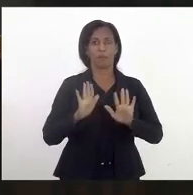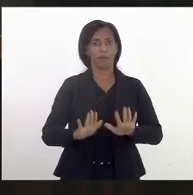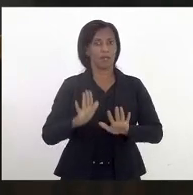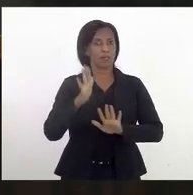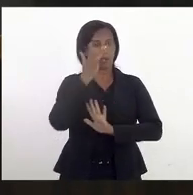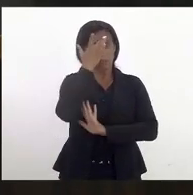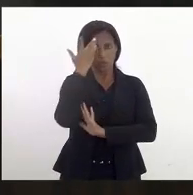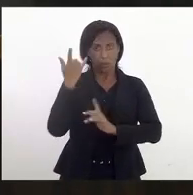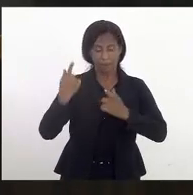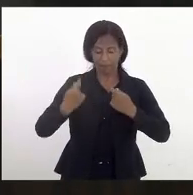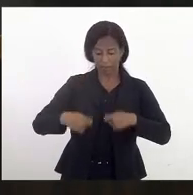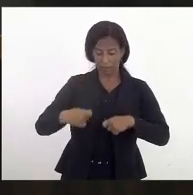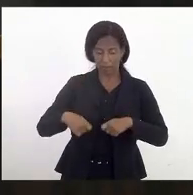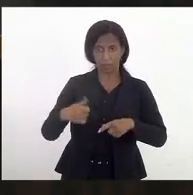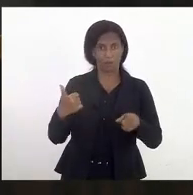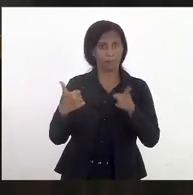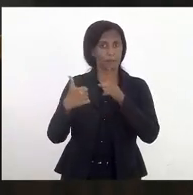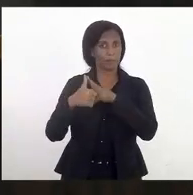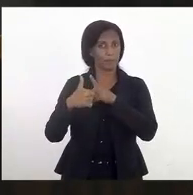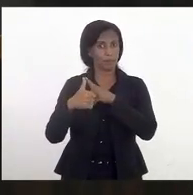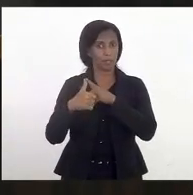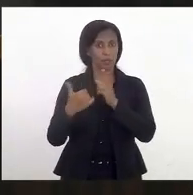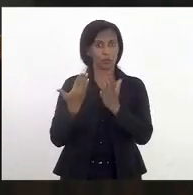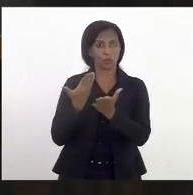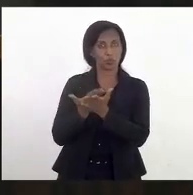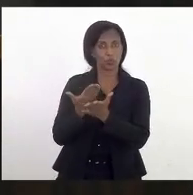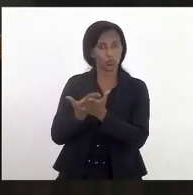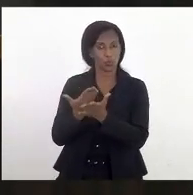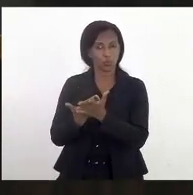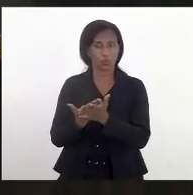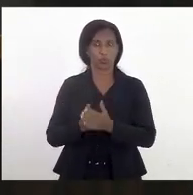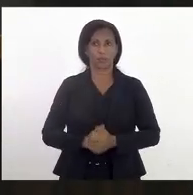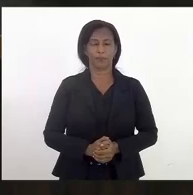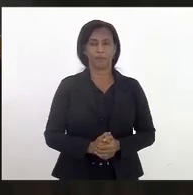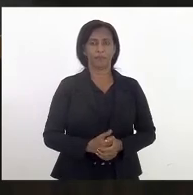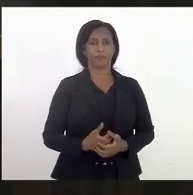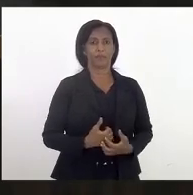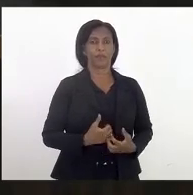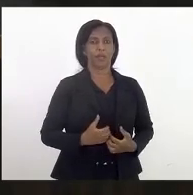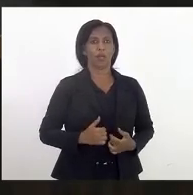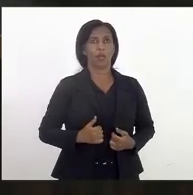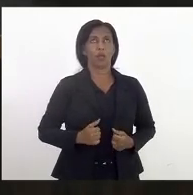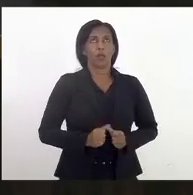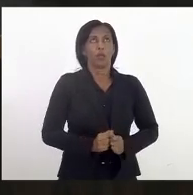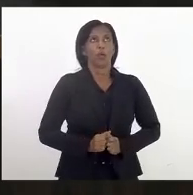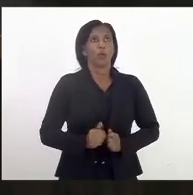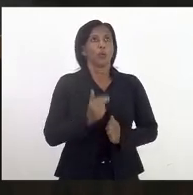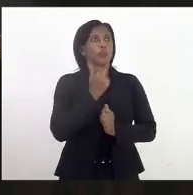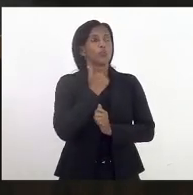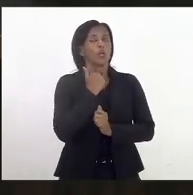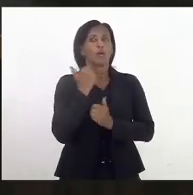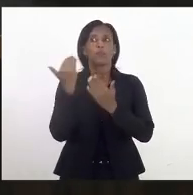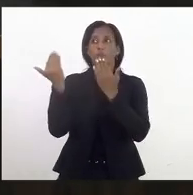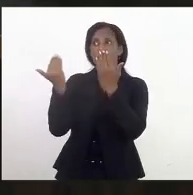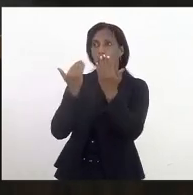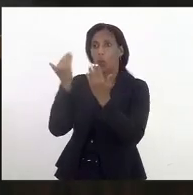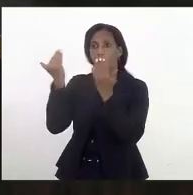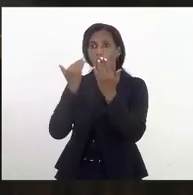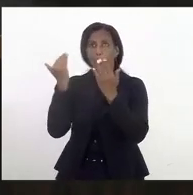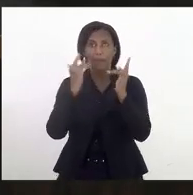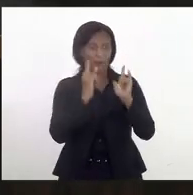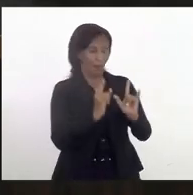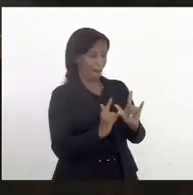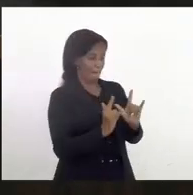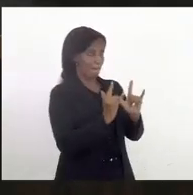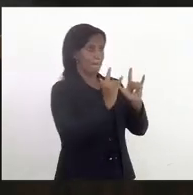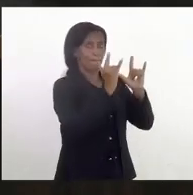pessoa precisa primeiro a estudar comparar porque não dá para você comprar um um prédio que é